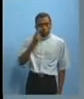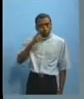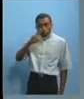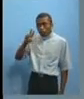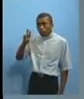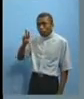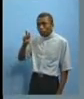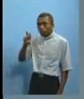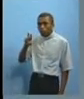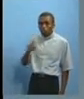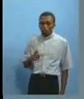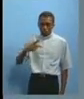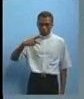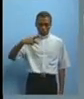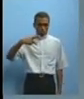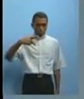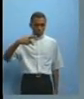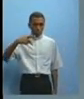paixões impuras